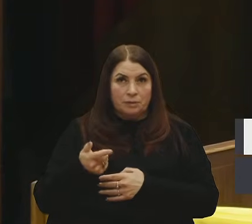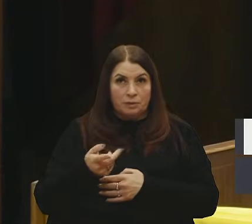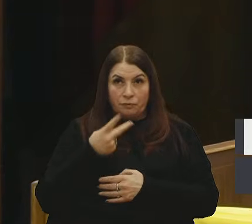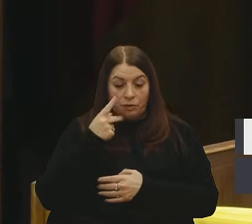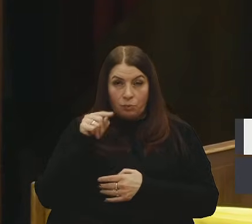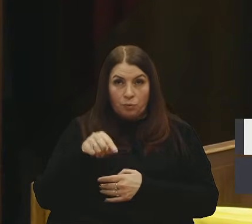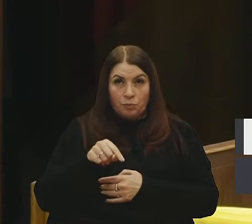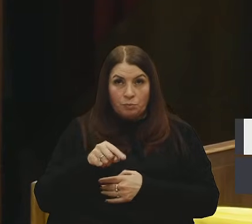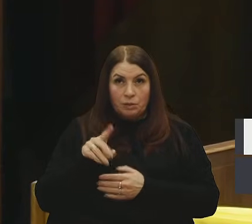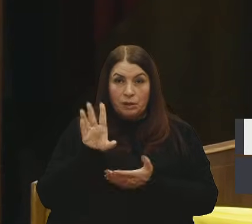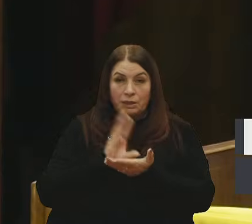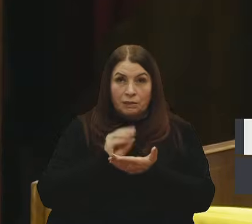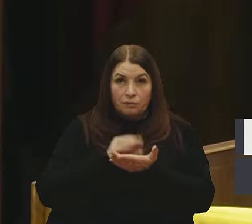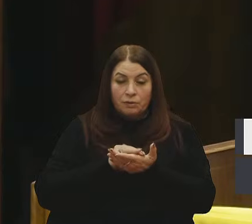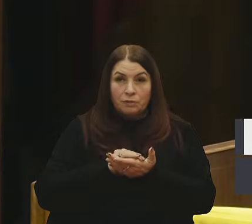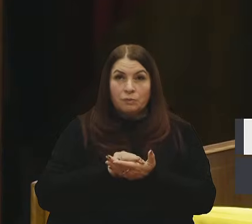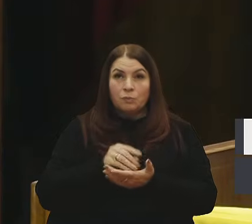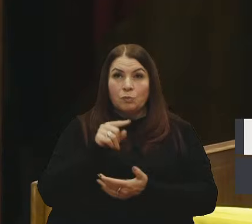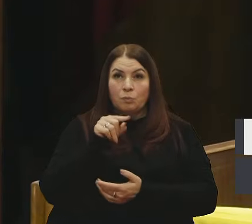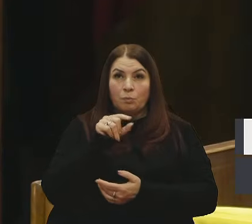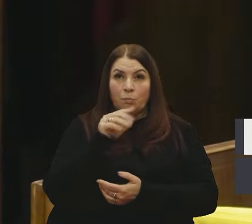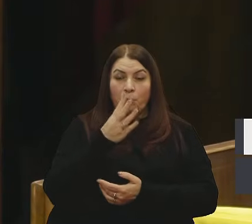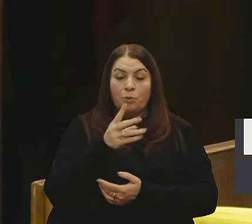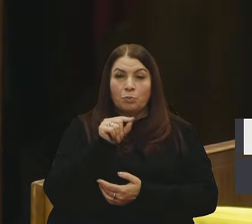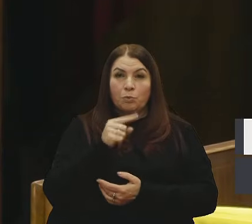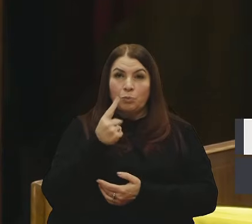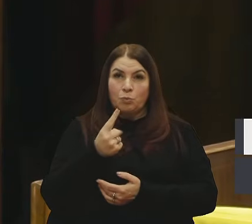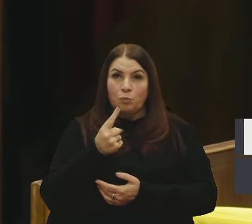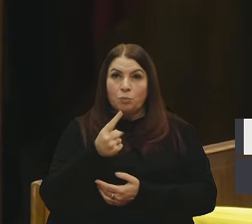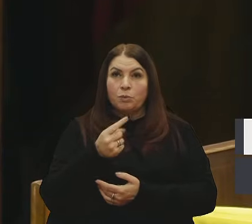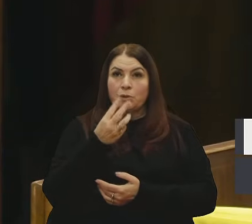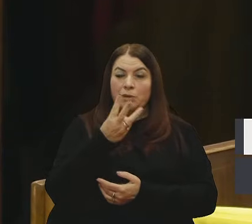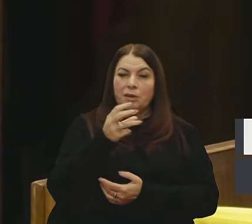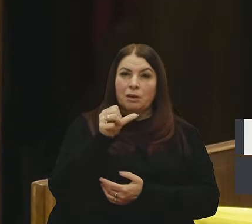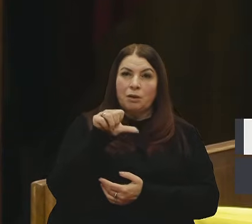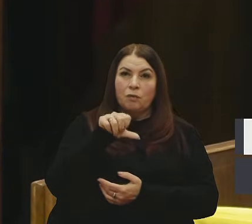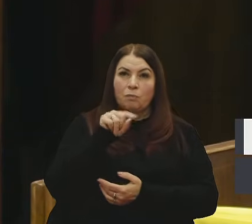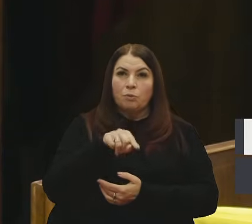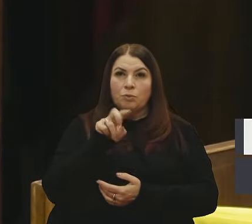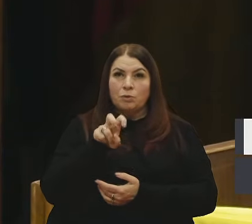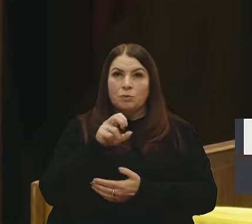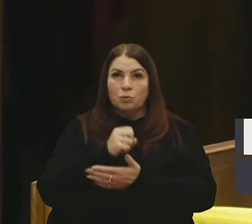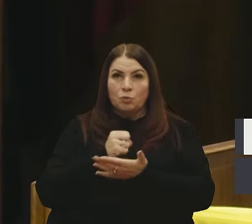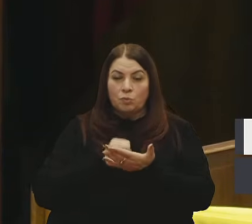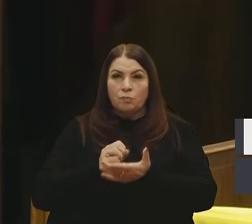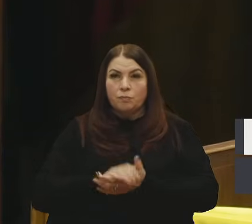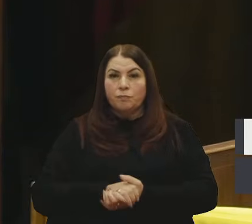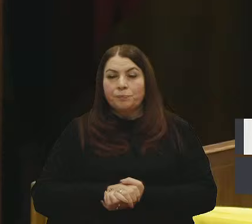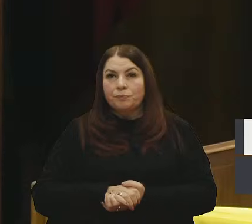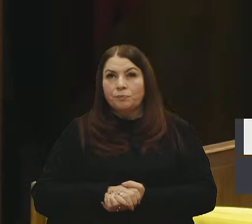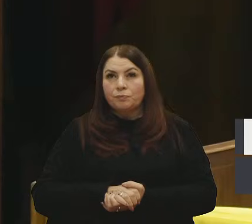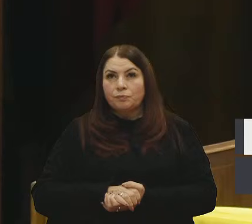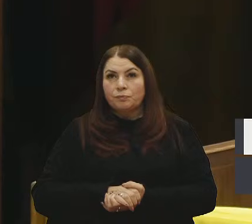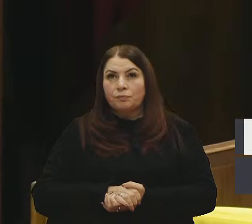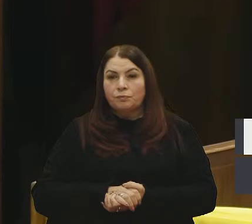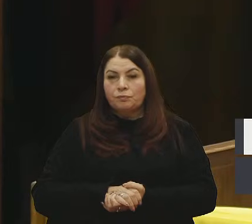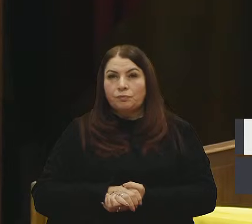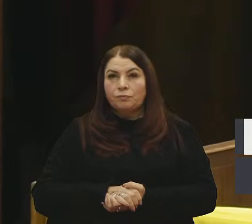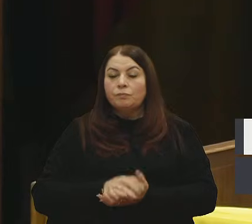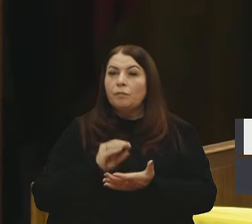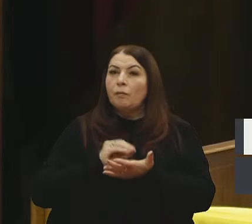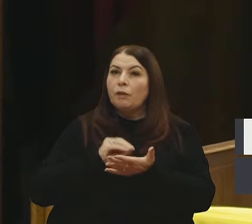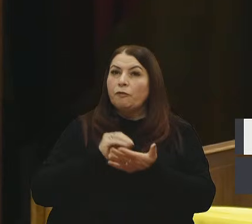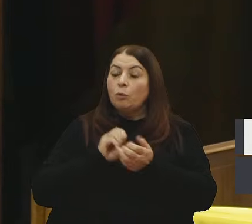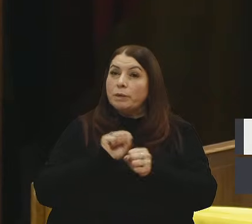isso aqui está gravado. Item 4.1 do edital e 39.5A do contrato. Vamos lá. Falta